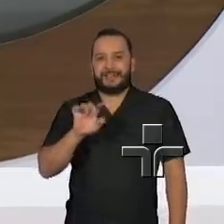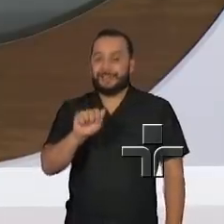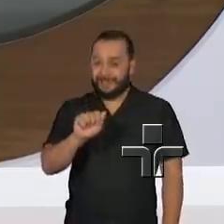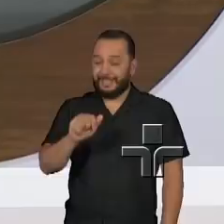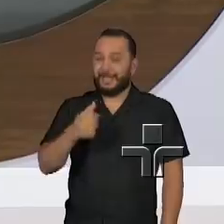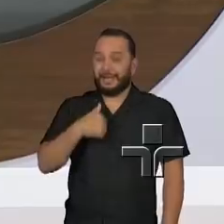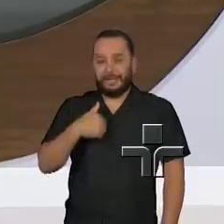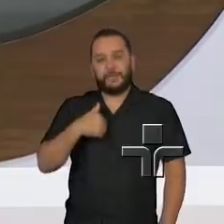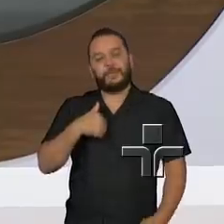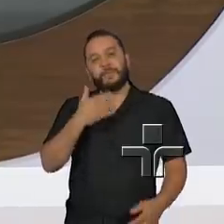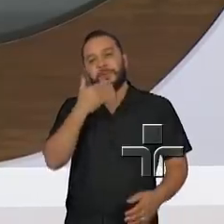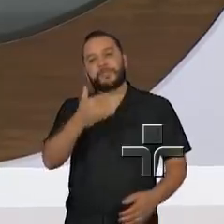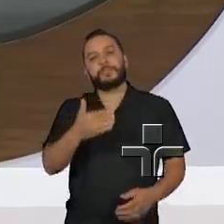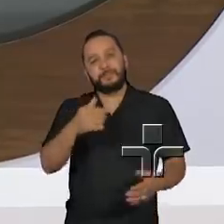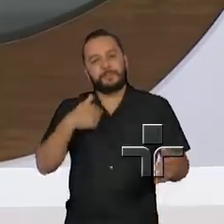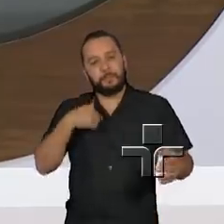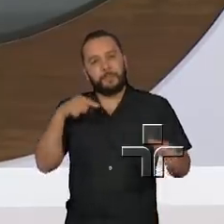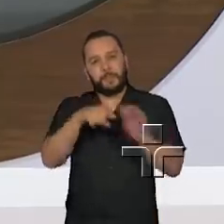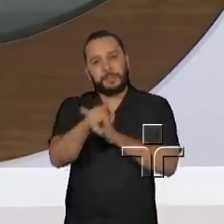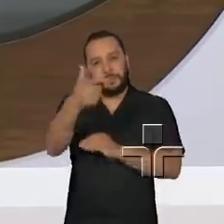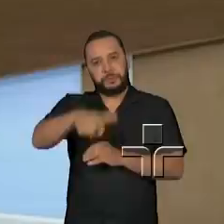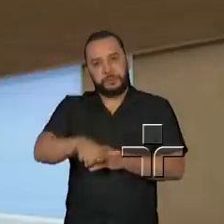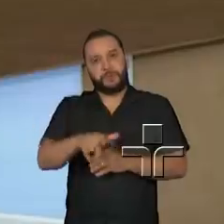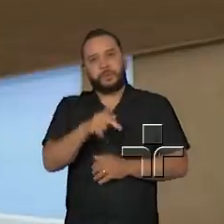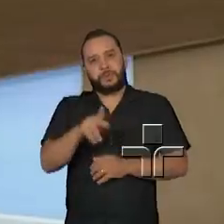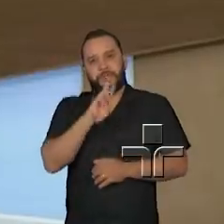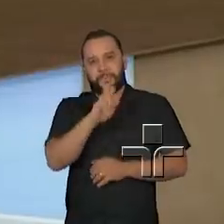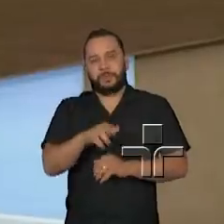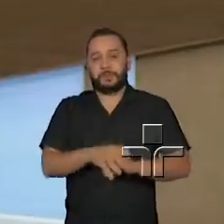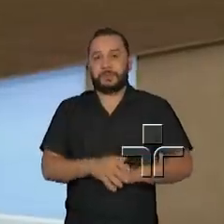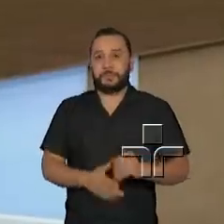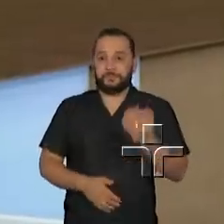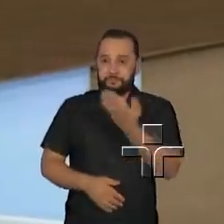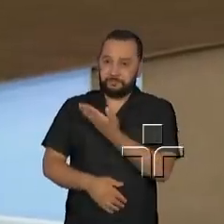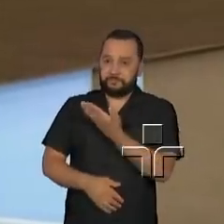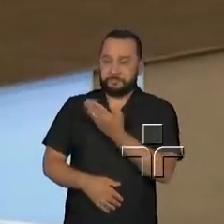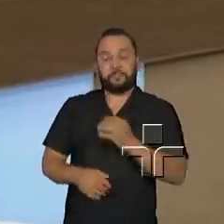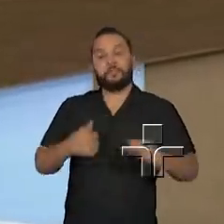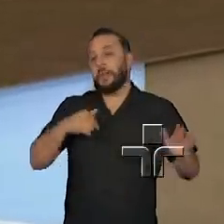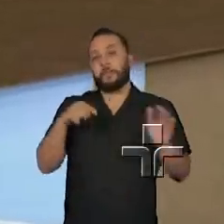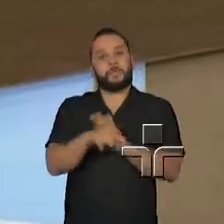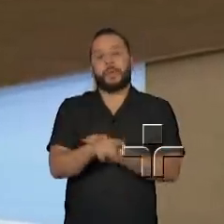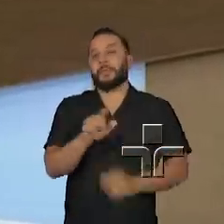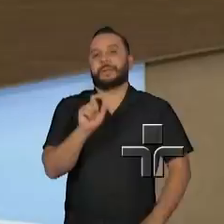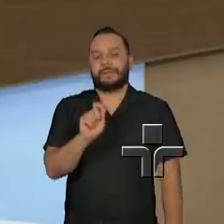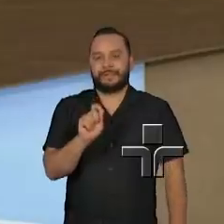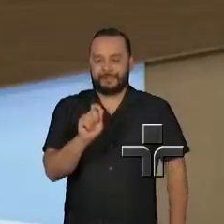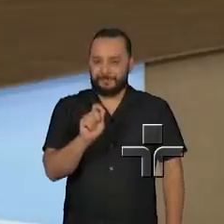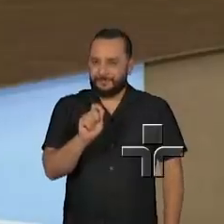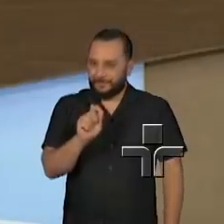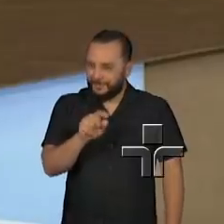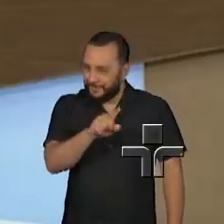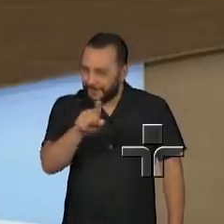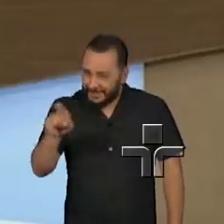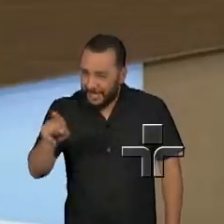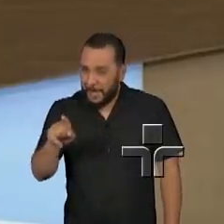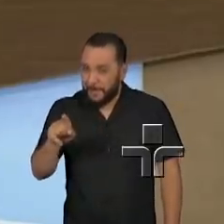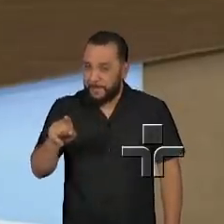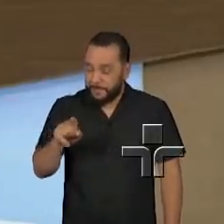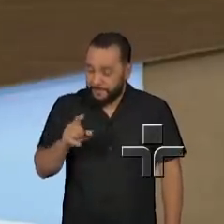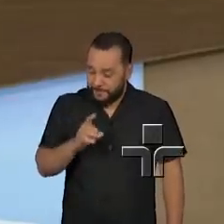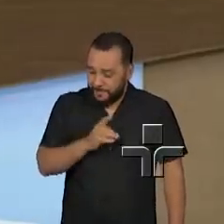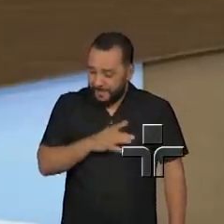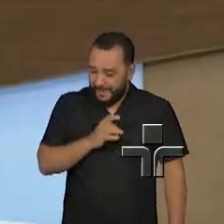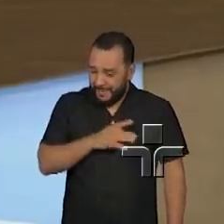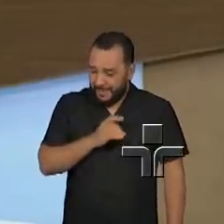só para você retomar e aí o professor responde. Tá legal. A minha pergunta era a seguinte, o senhor não tem medo de ficar um pouco